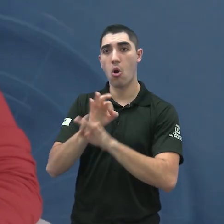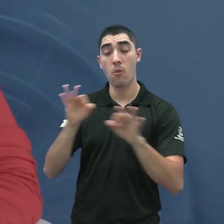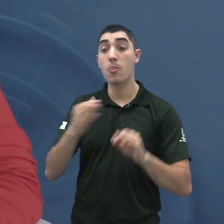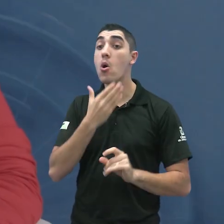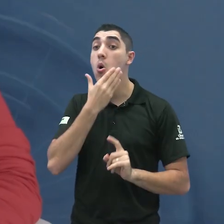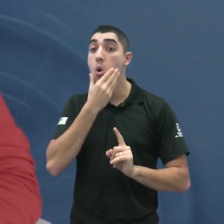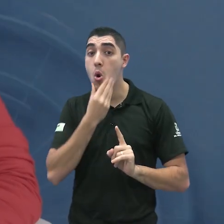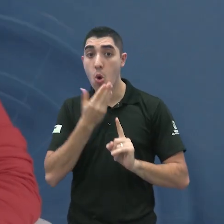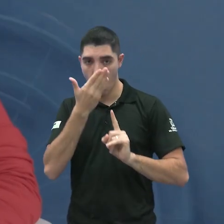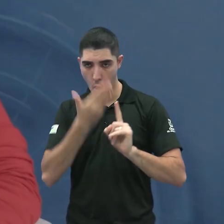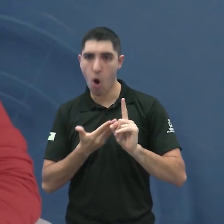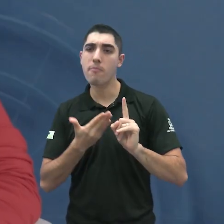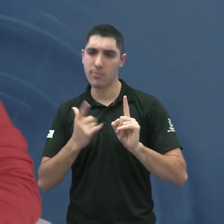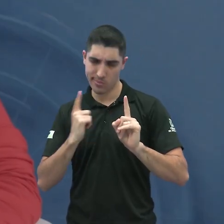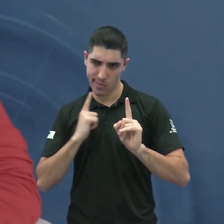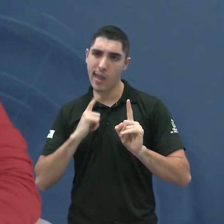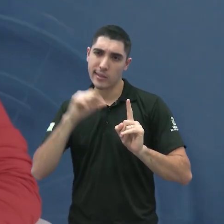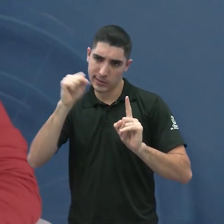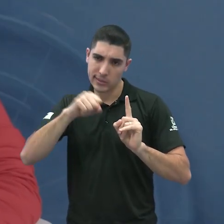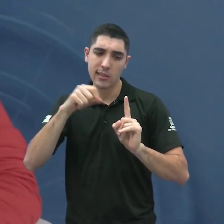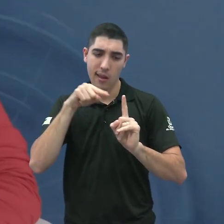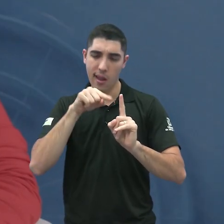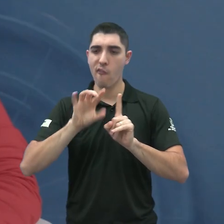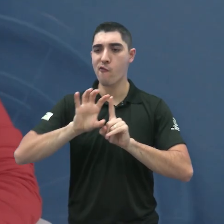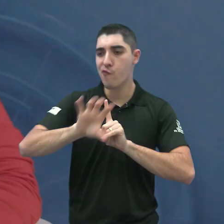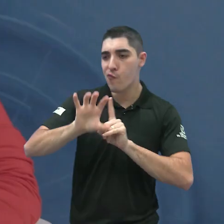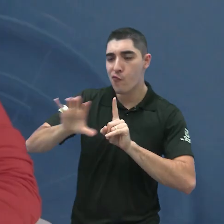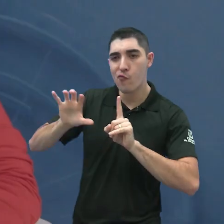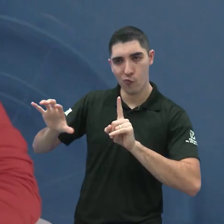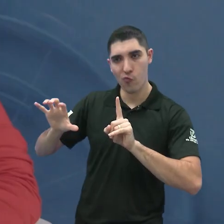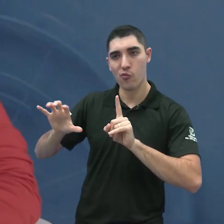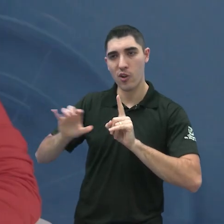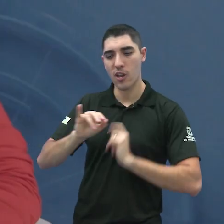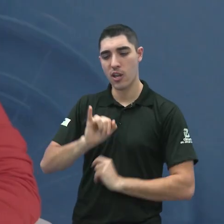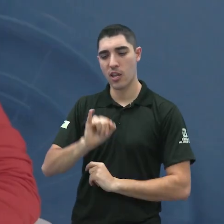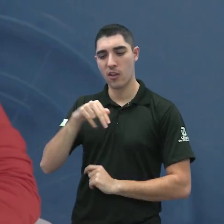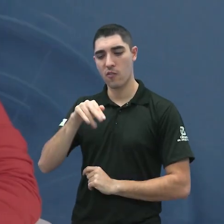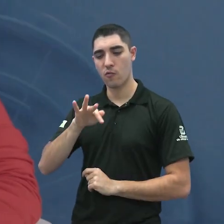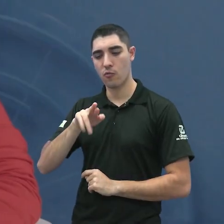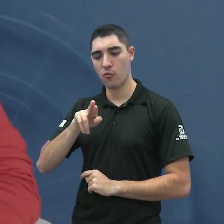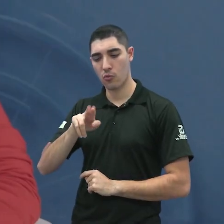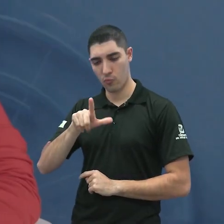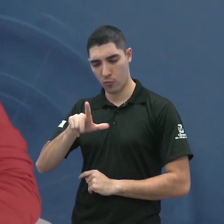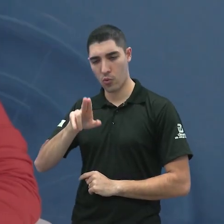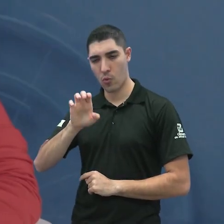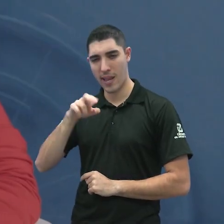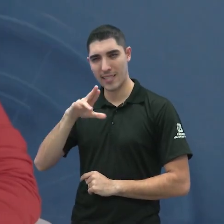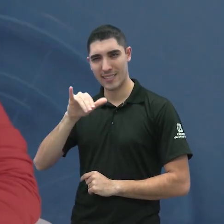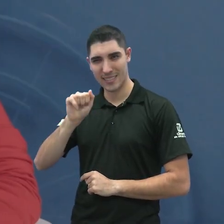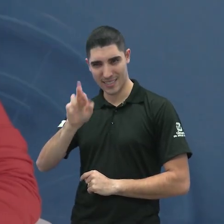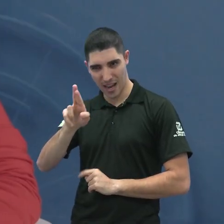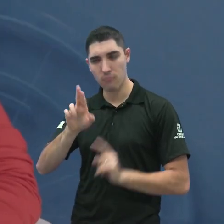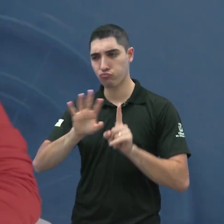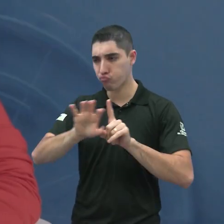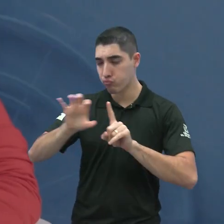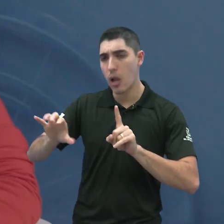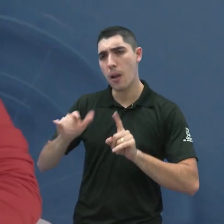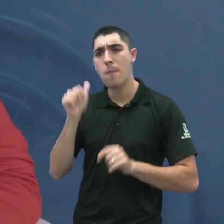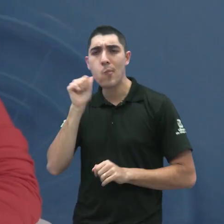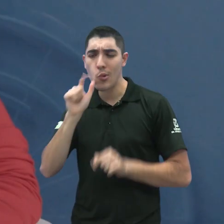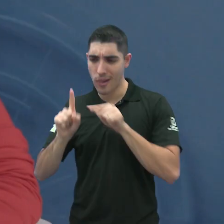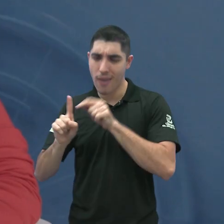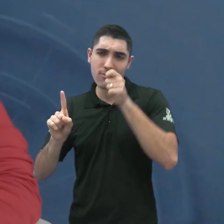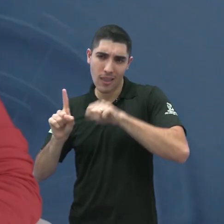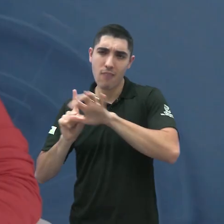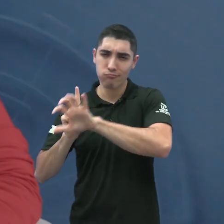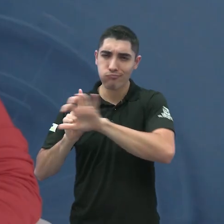positiva. O homem, sim, ele tem esse poder dentro ali do núcleo familiar, a gente precisa reconhecer isso.